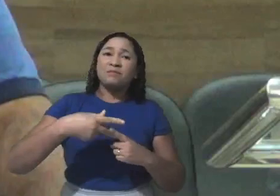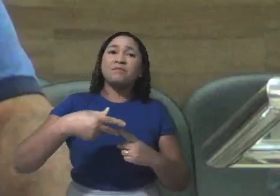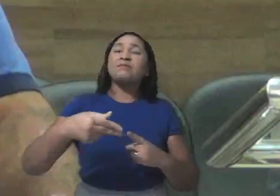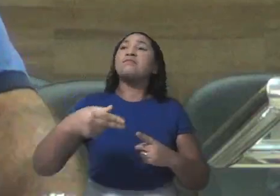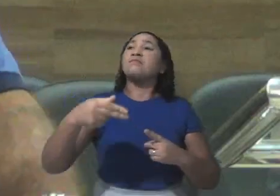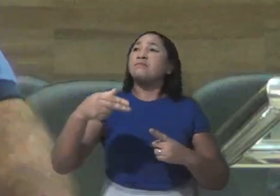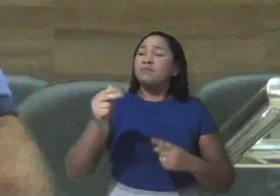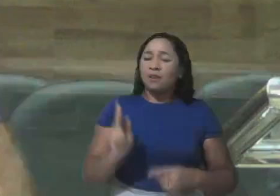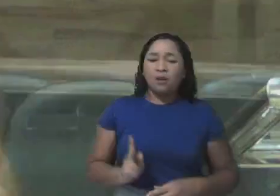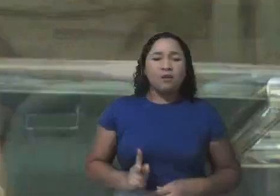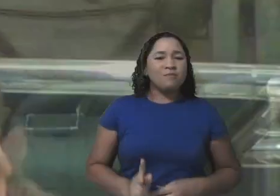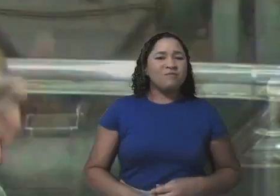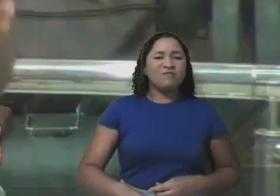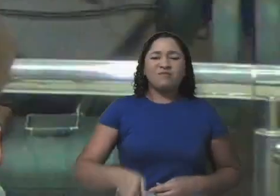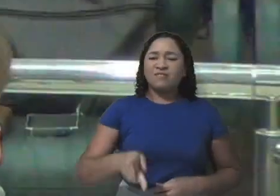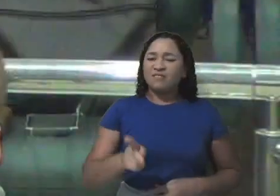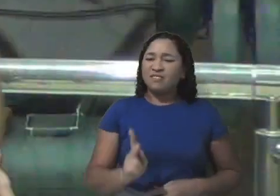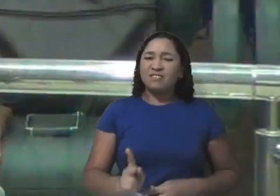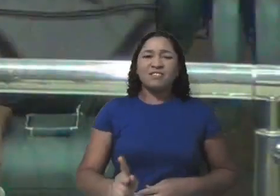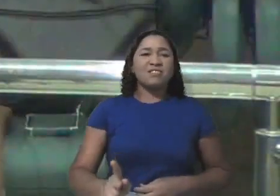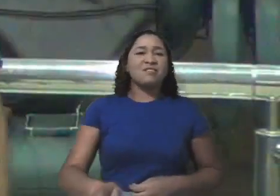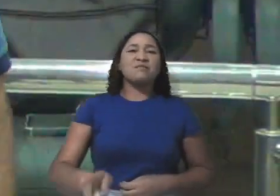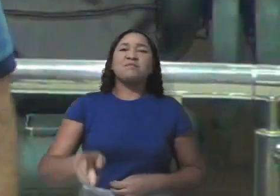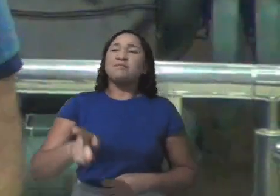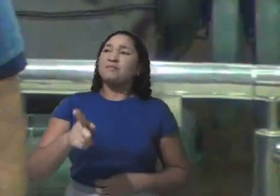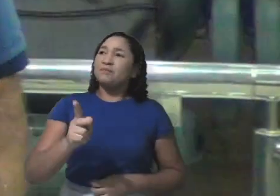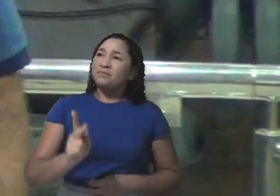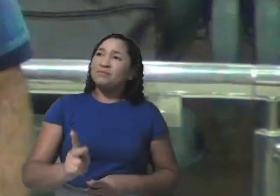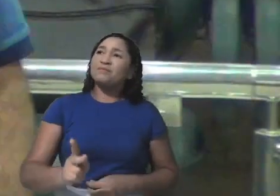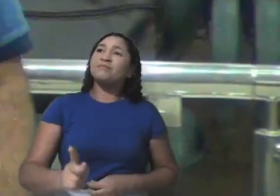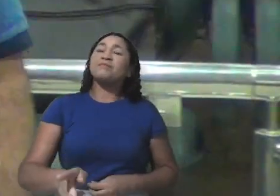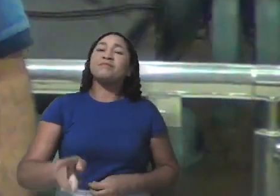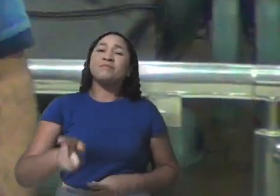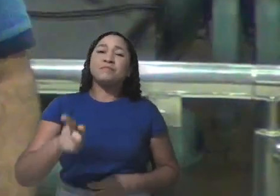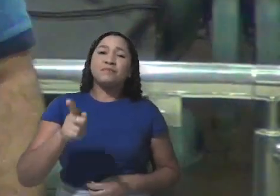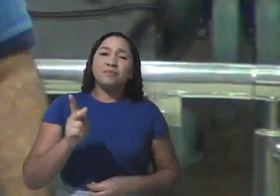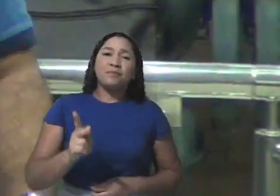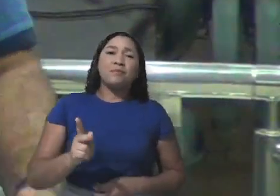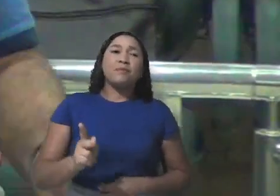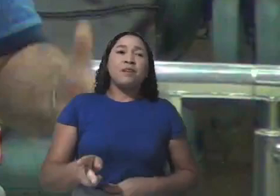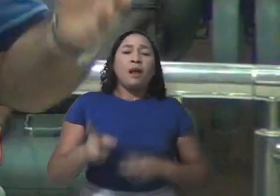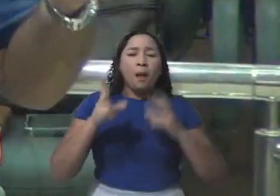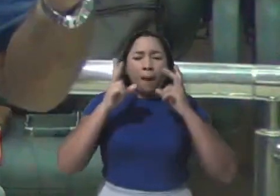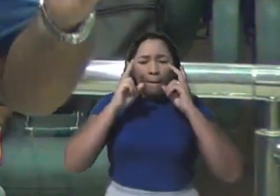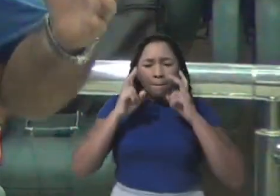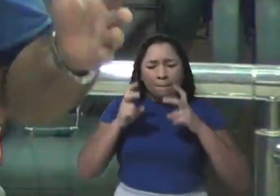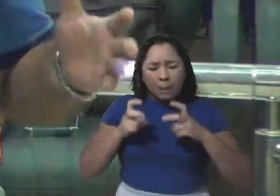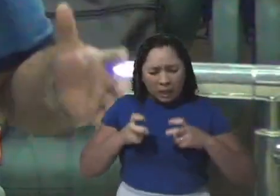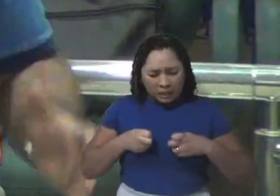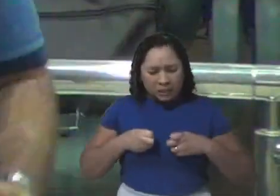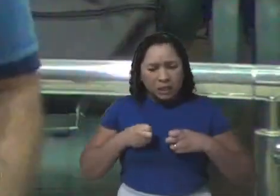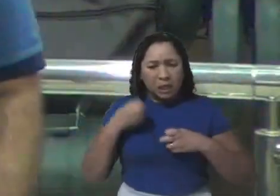vencer, continuar a jornada e ver.